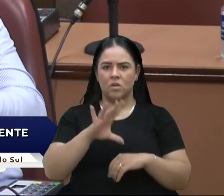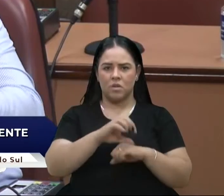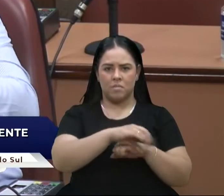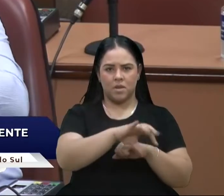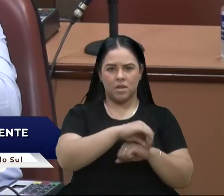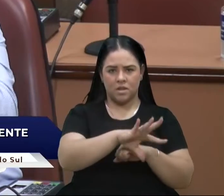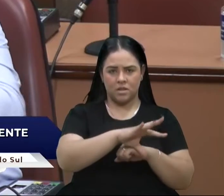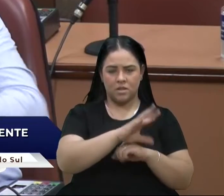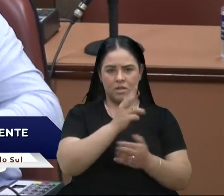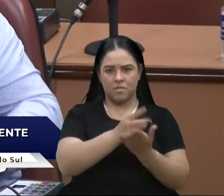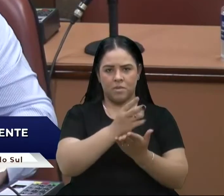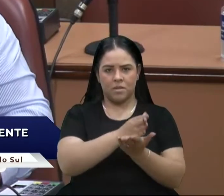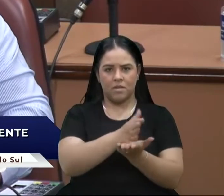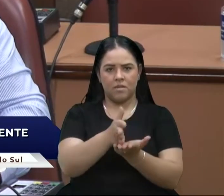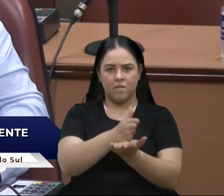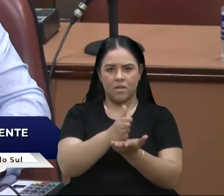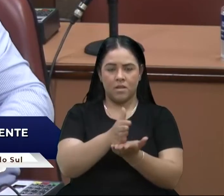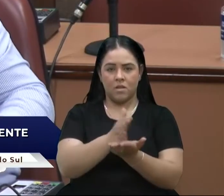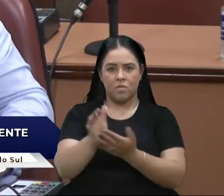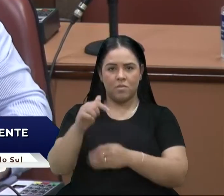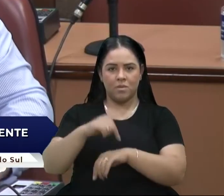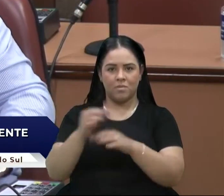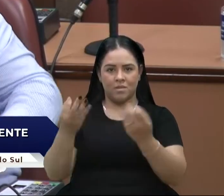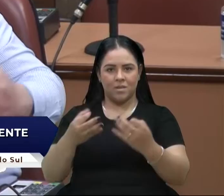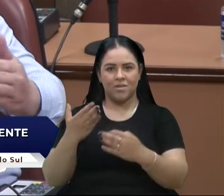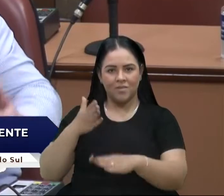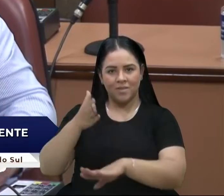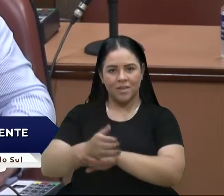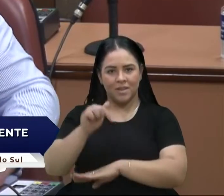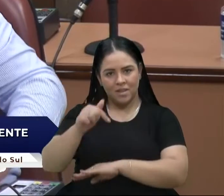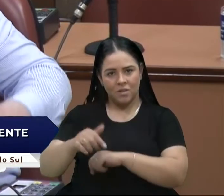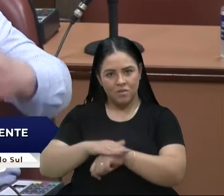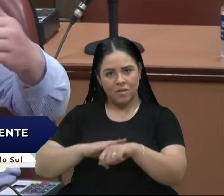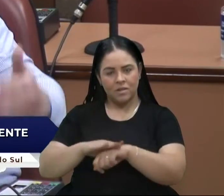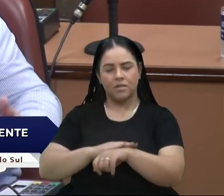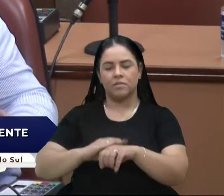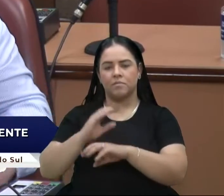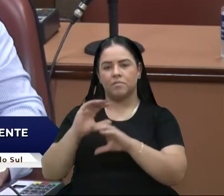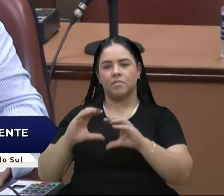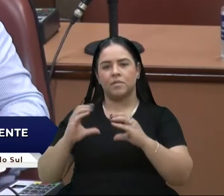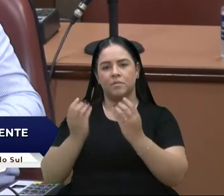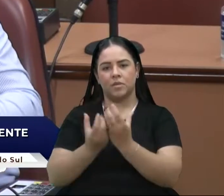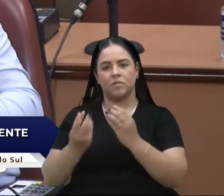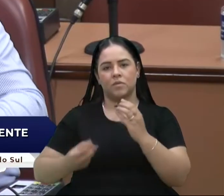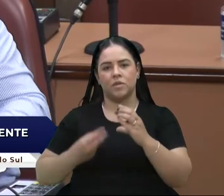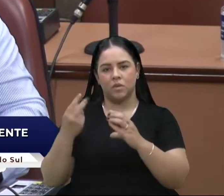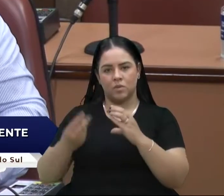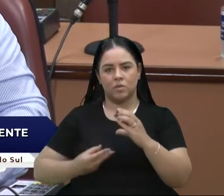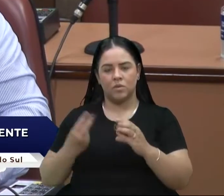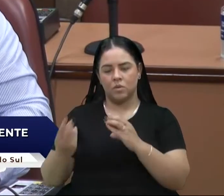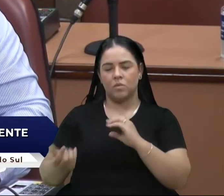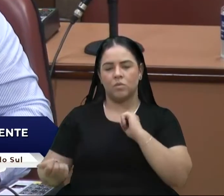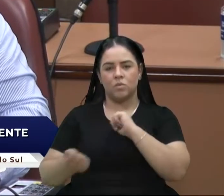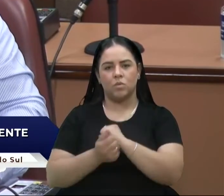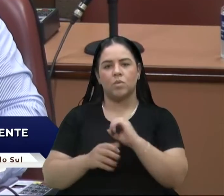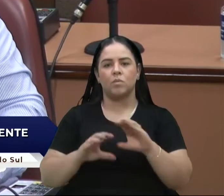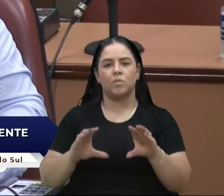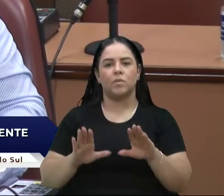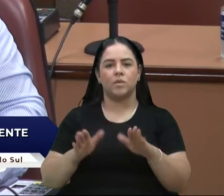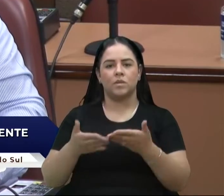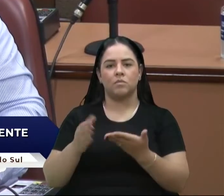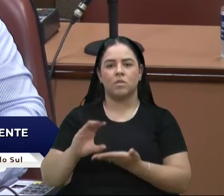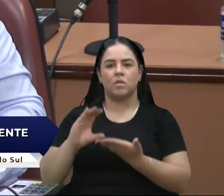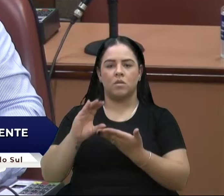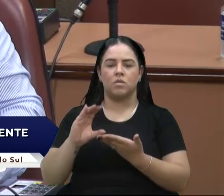no momento certo de vir debater essas questões aqui na Câmara de Vereadores, com a Comissão de Saúde, né, a ausência do Hospital